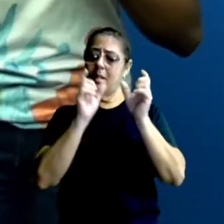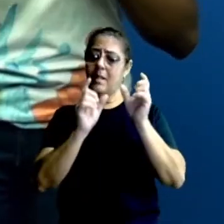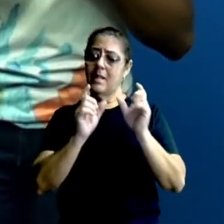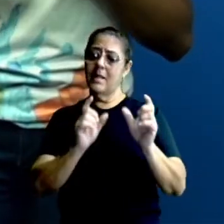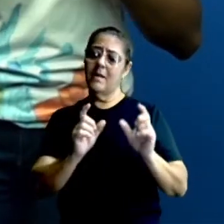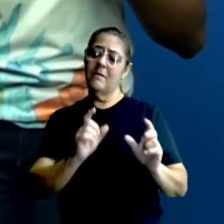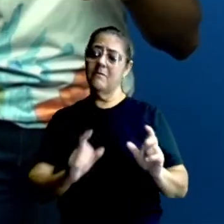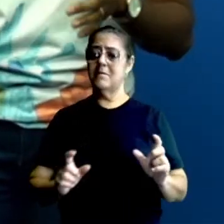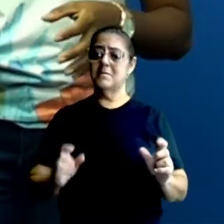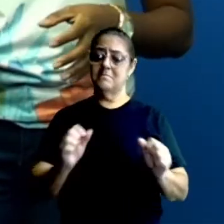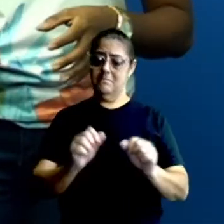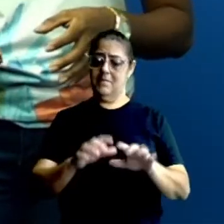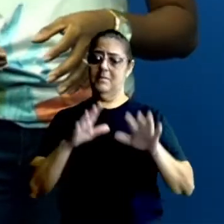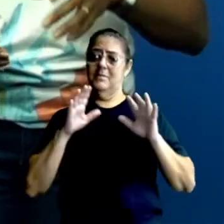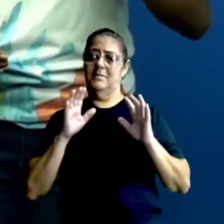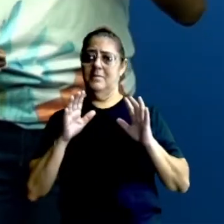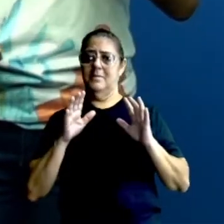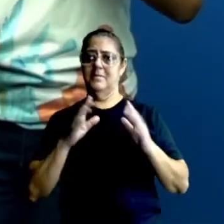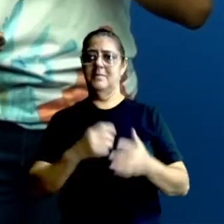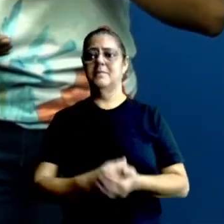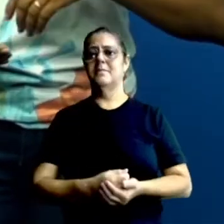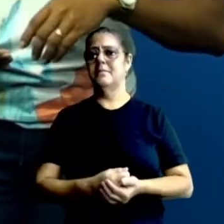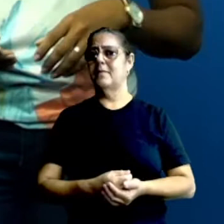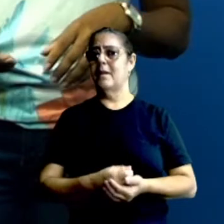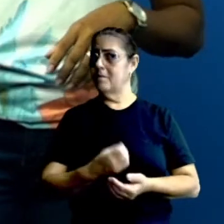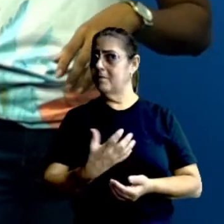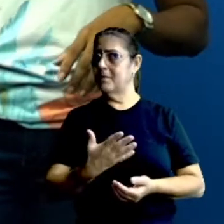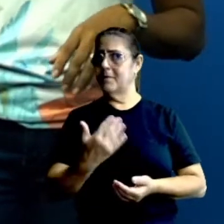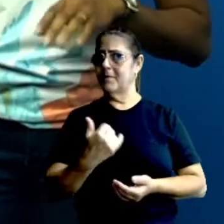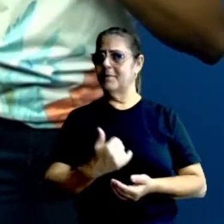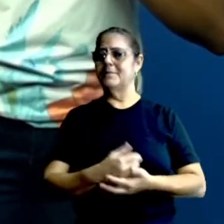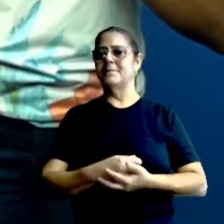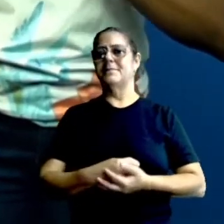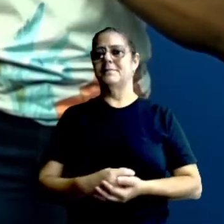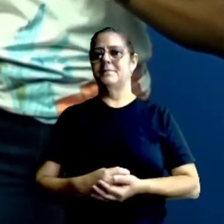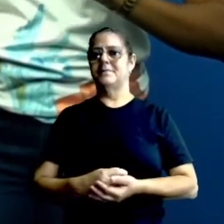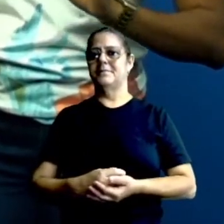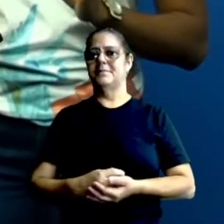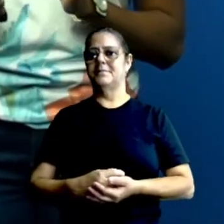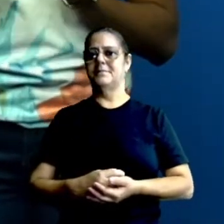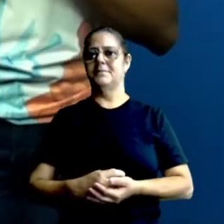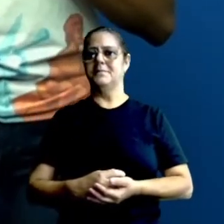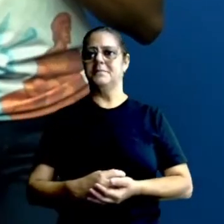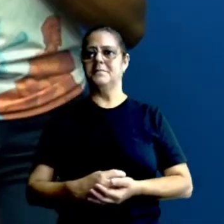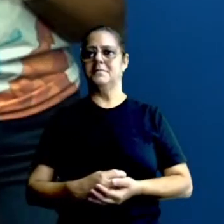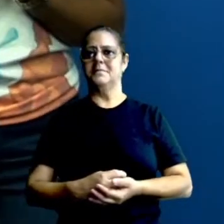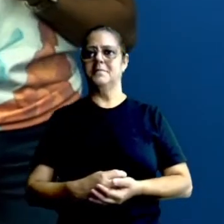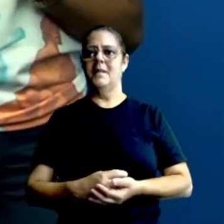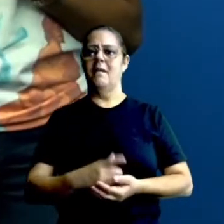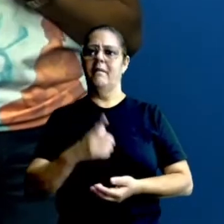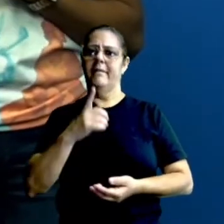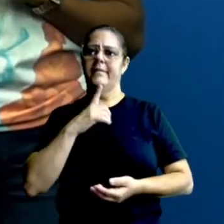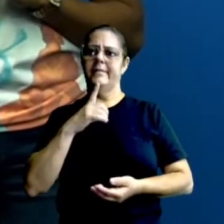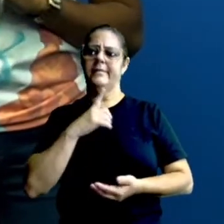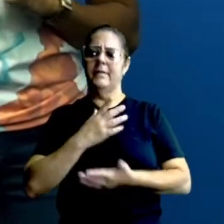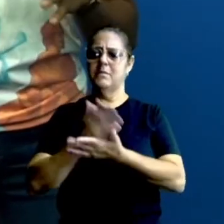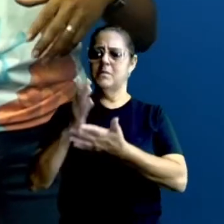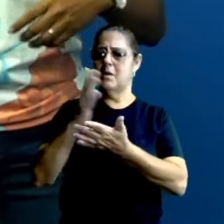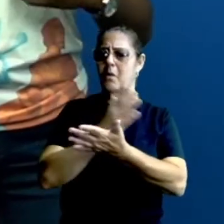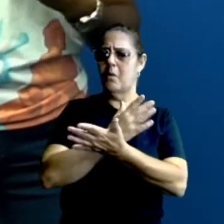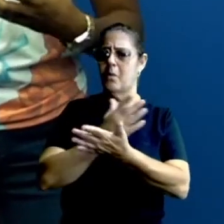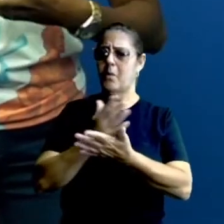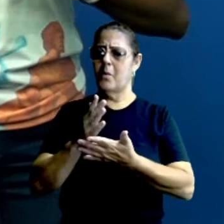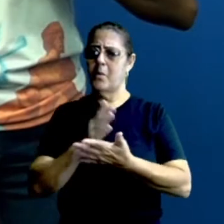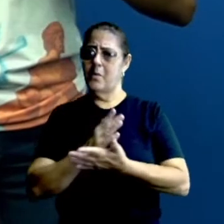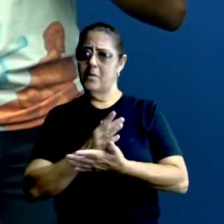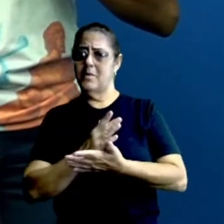words, ou seja, as palavrinhas mágicas. Vamos saber quais são? Bom, nós temos algumas aqui separadas